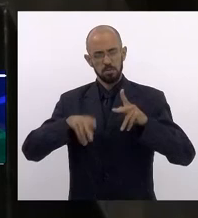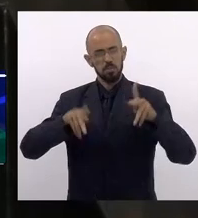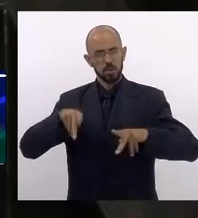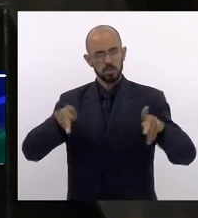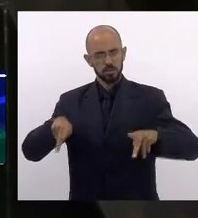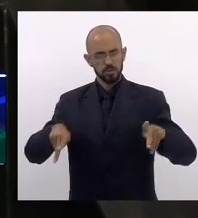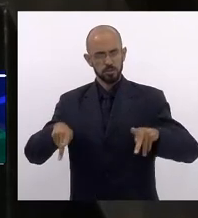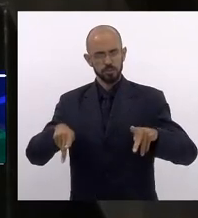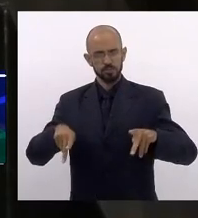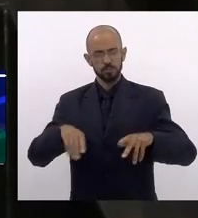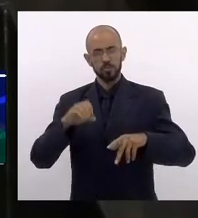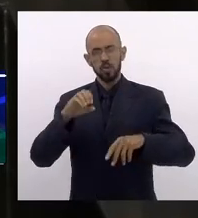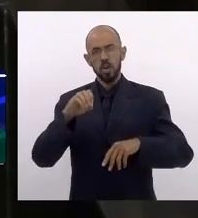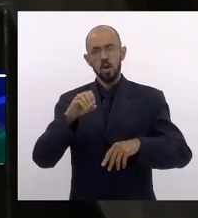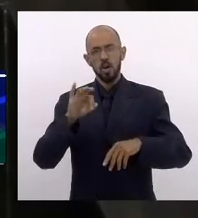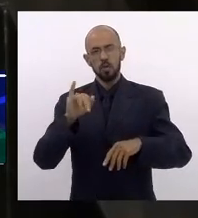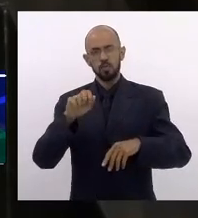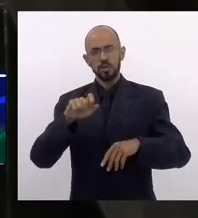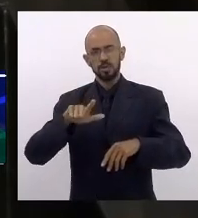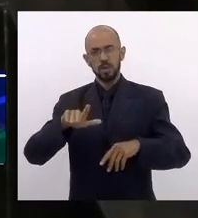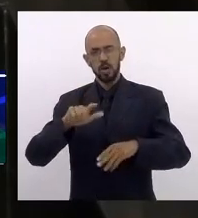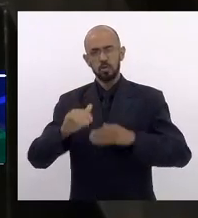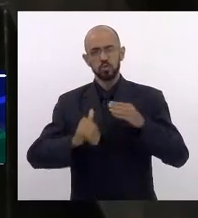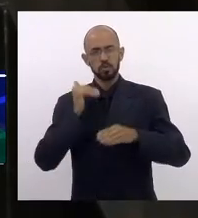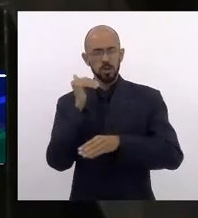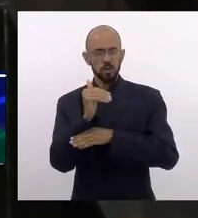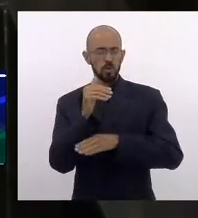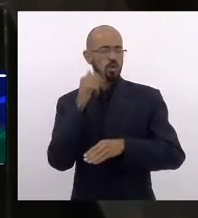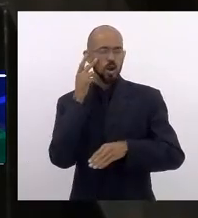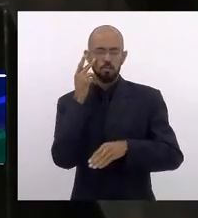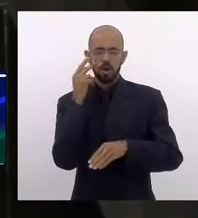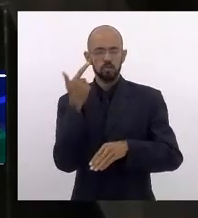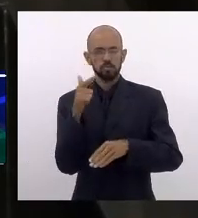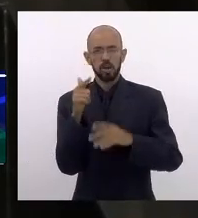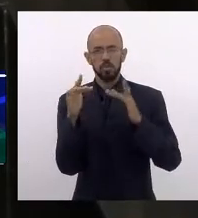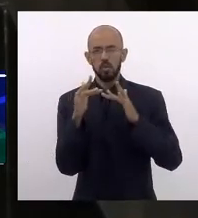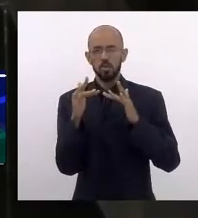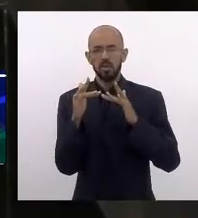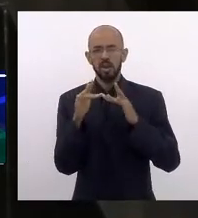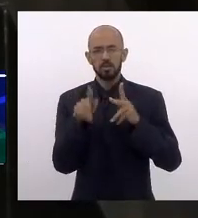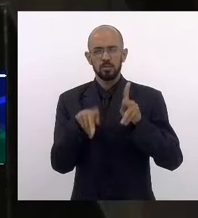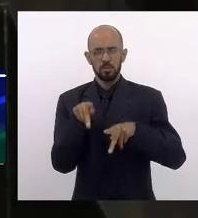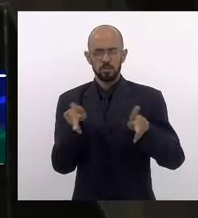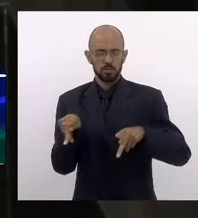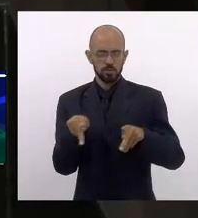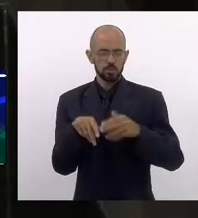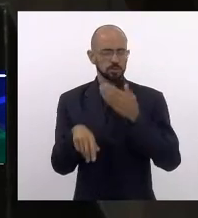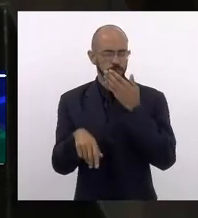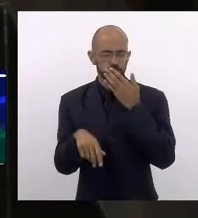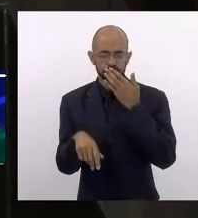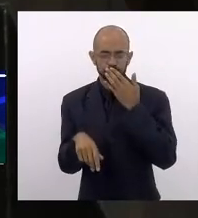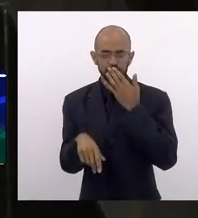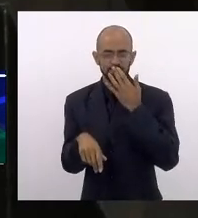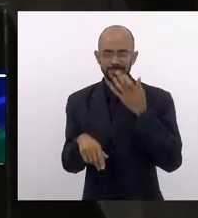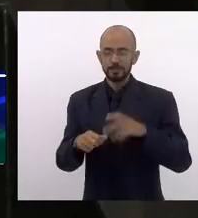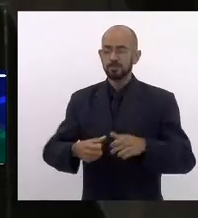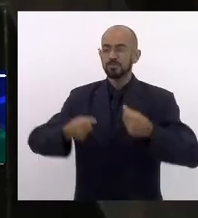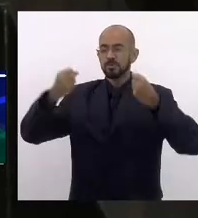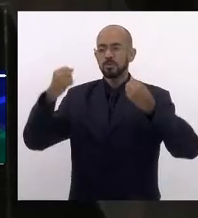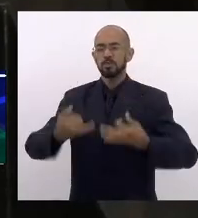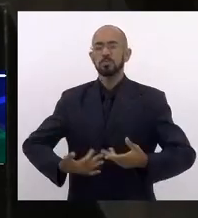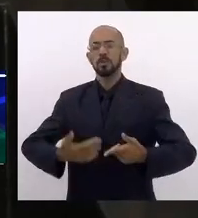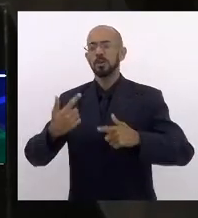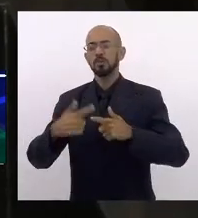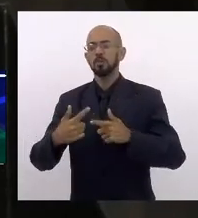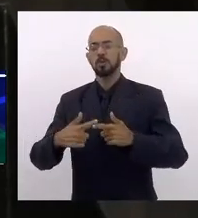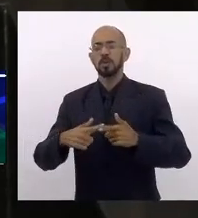superiores, em geral, no mais das vezes, não fazem trabalho de campo, né? Enfim, estou fazendo essa digressão para dizer que aqui não se tem